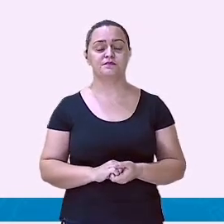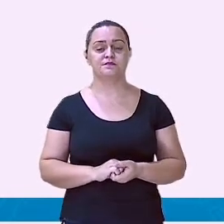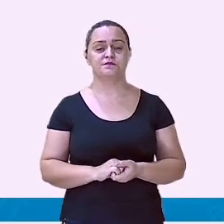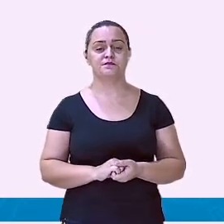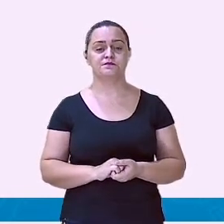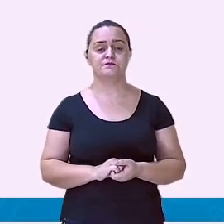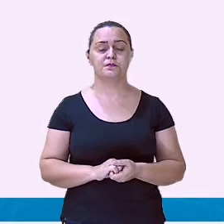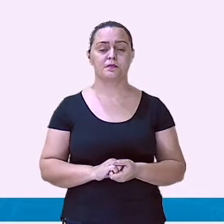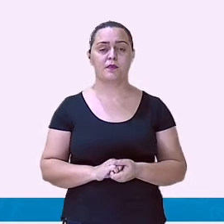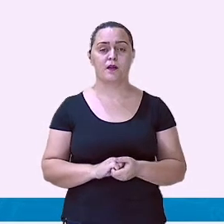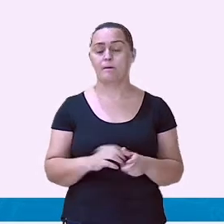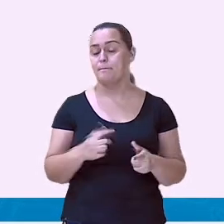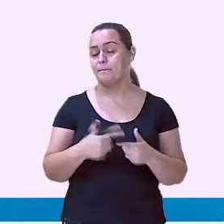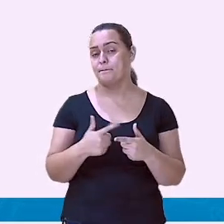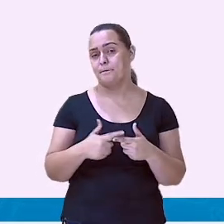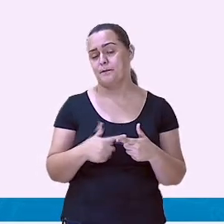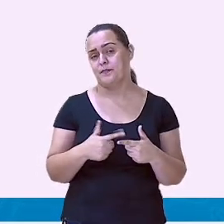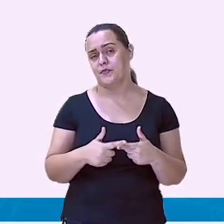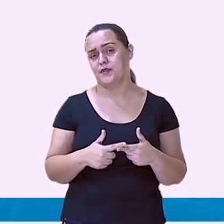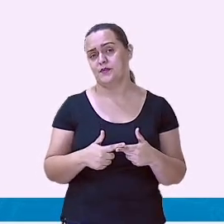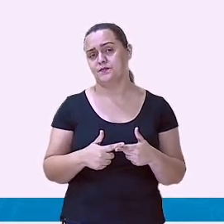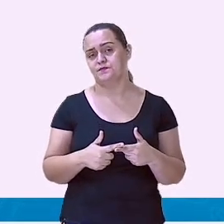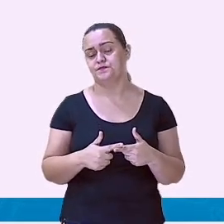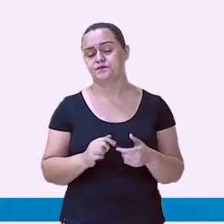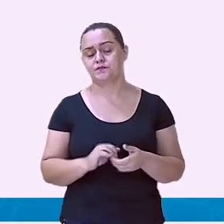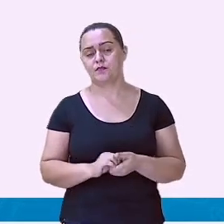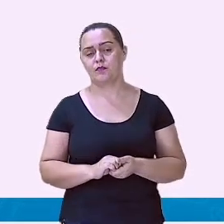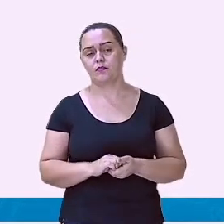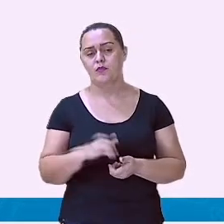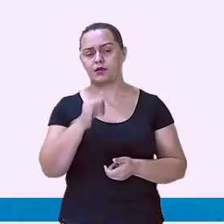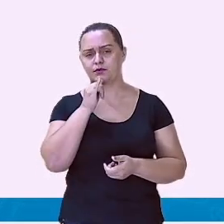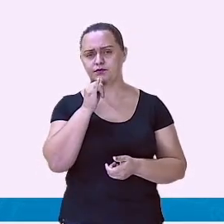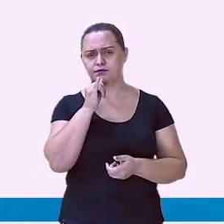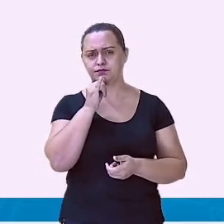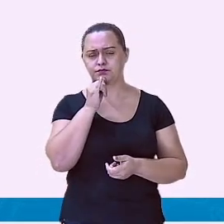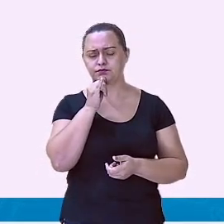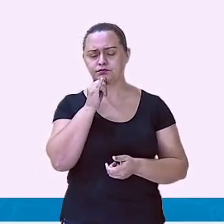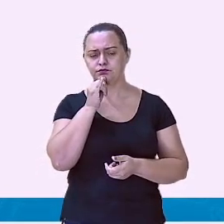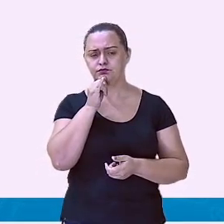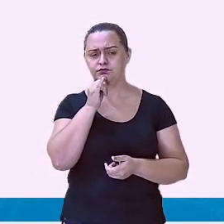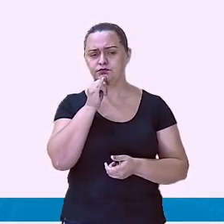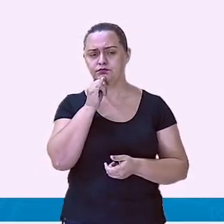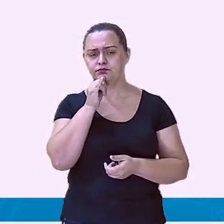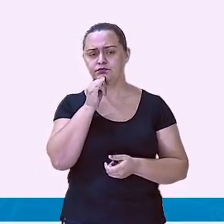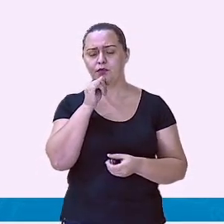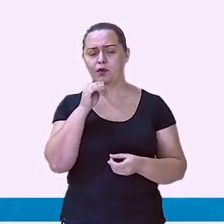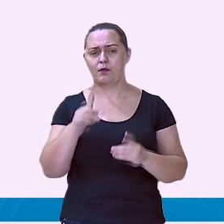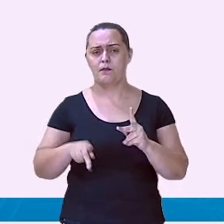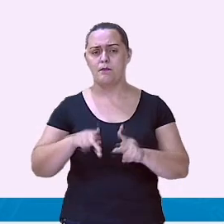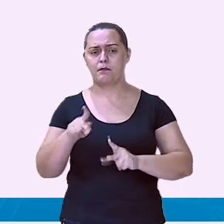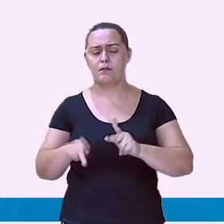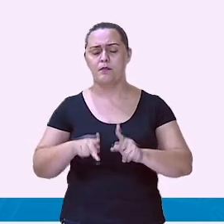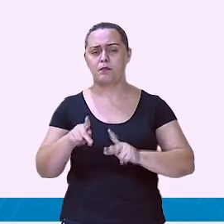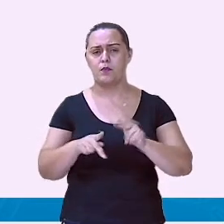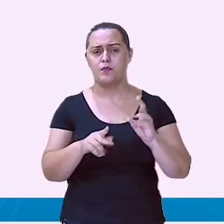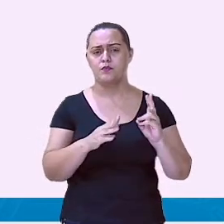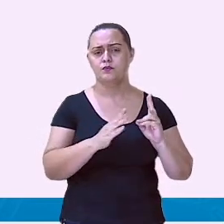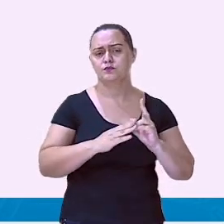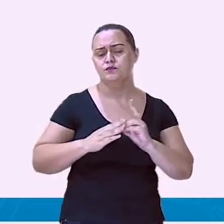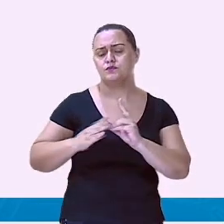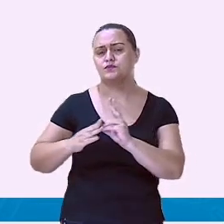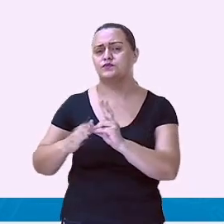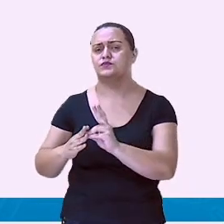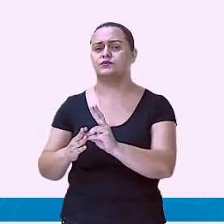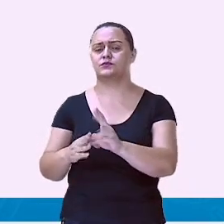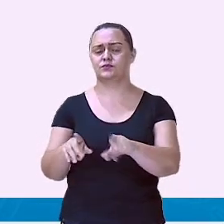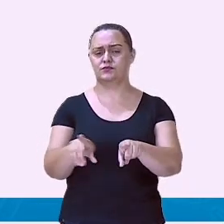que buscavam os indígenas. Quando eu falo de bandeiras, nós estamos falando dos bandeirantes, daqueles